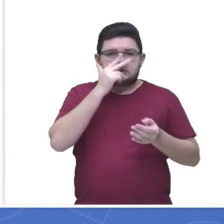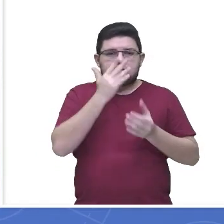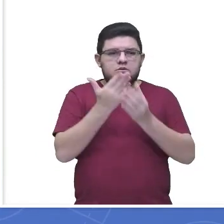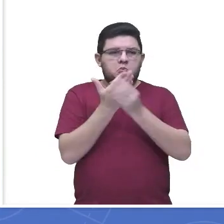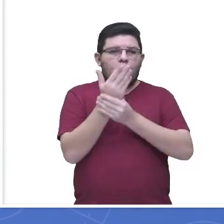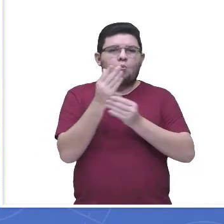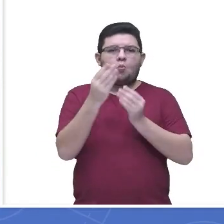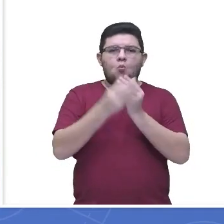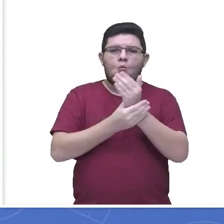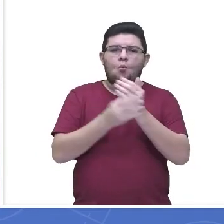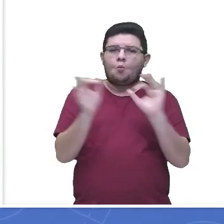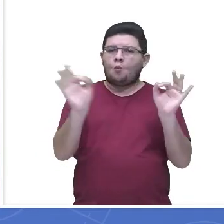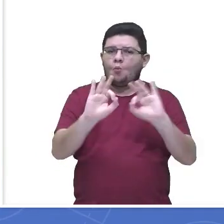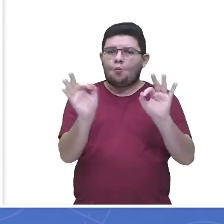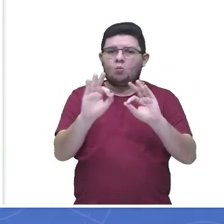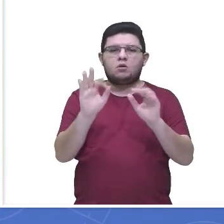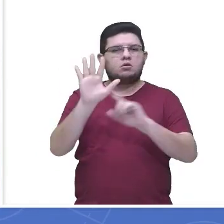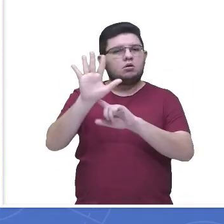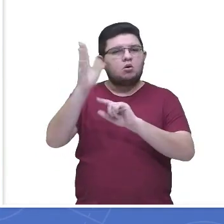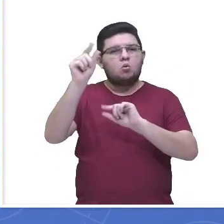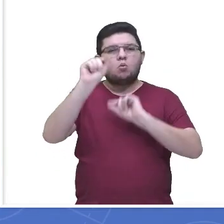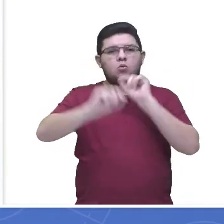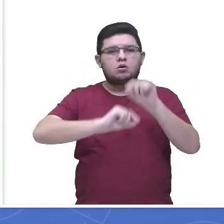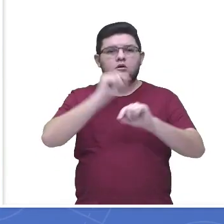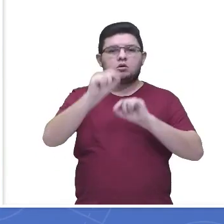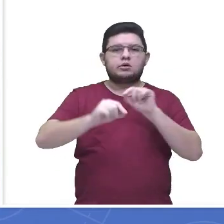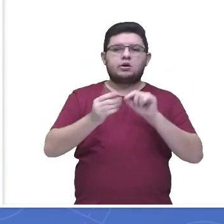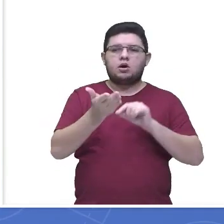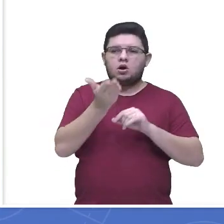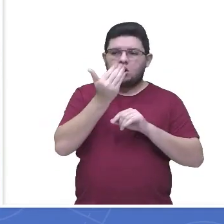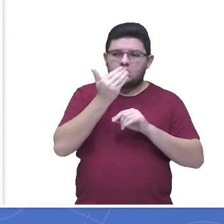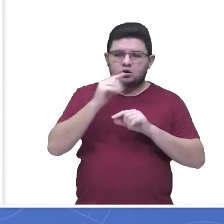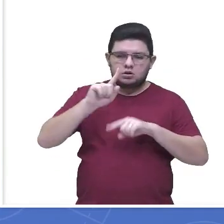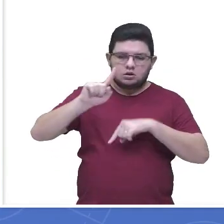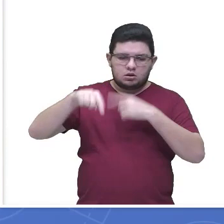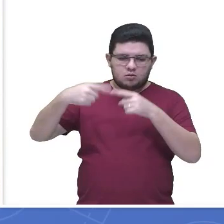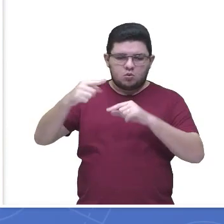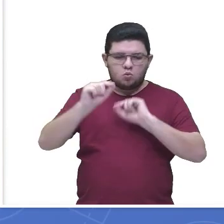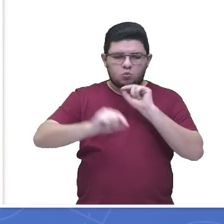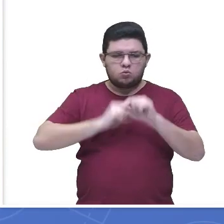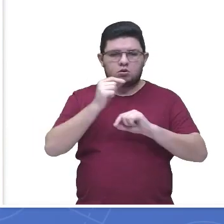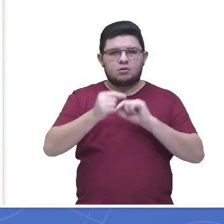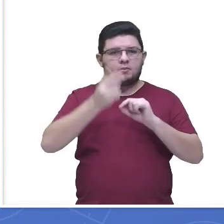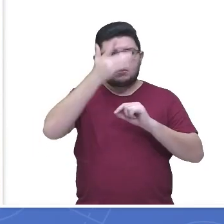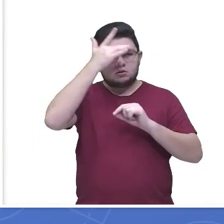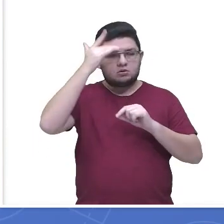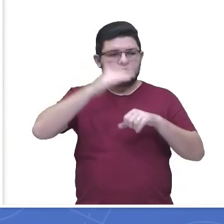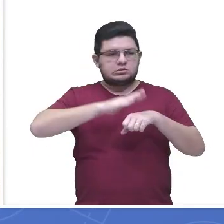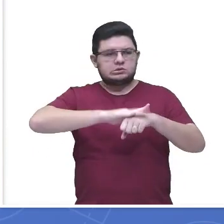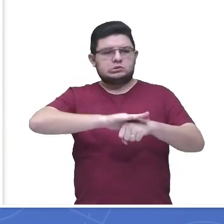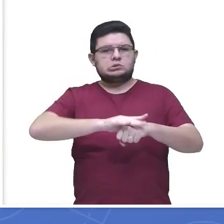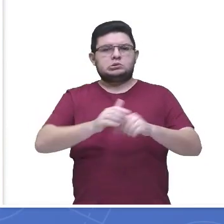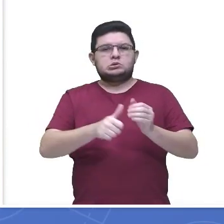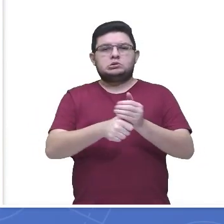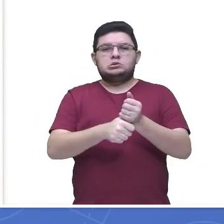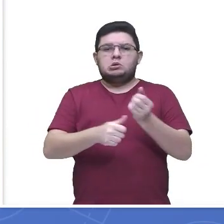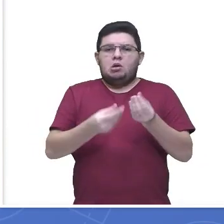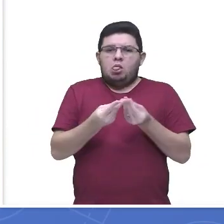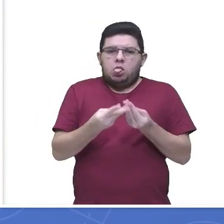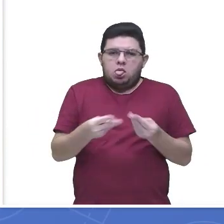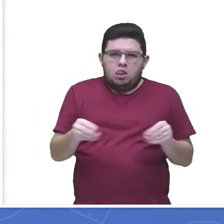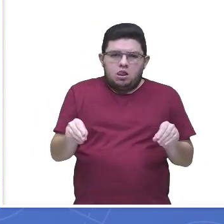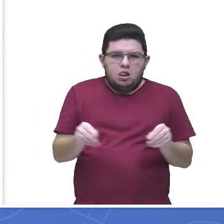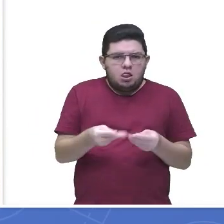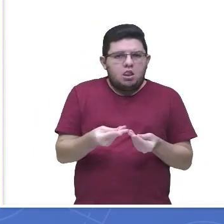E aí pode acontecer a contaminação daquele alimento e a pessoa que consumiu pode desenvolver ali